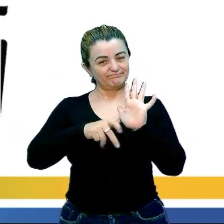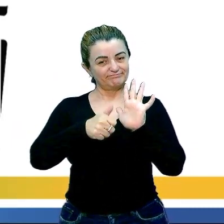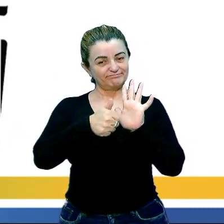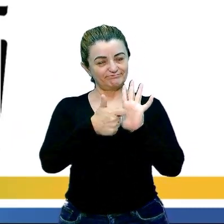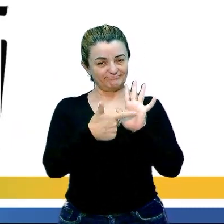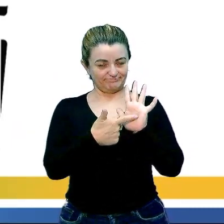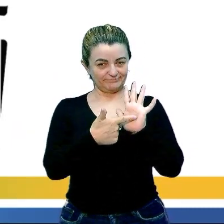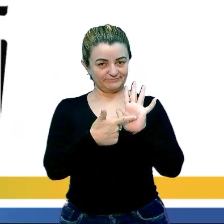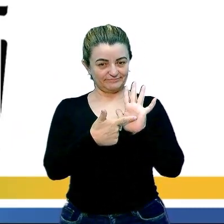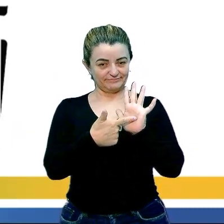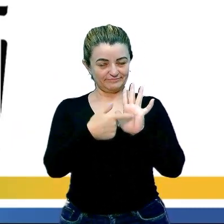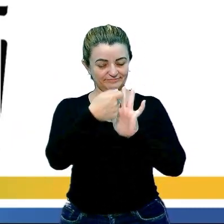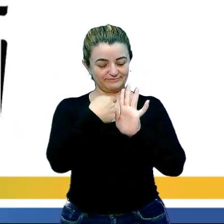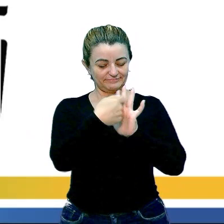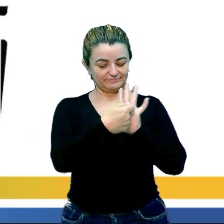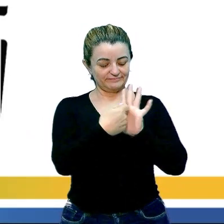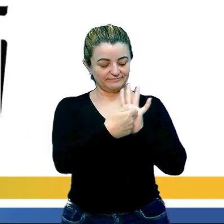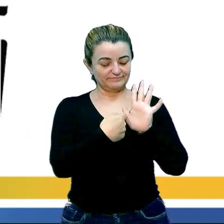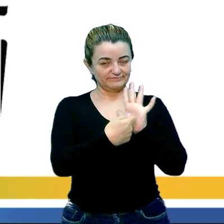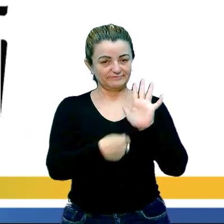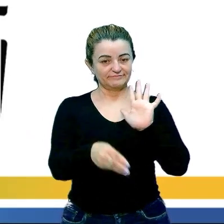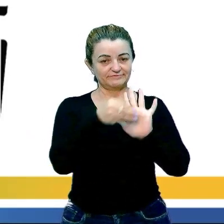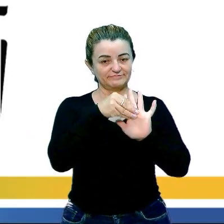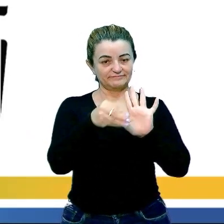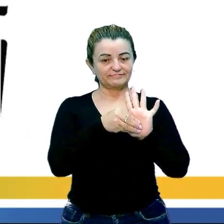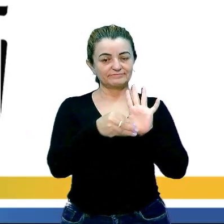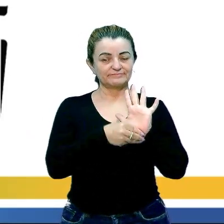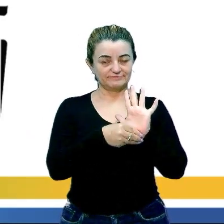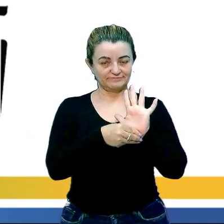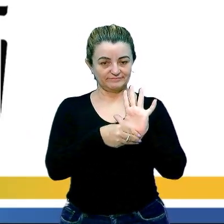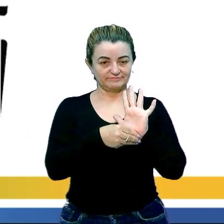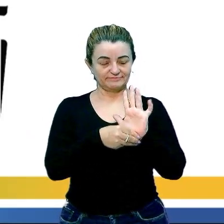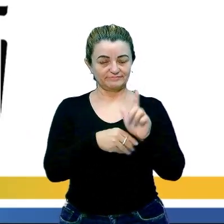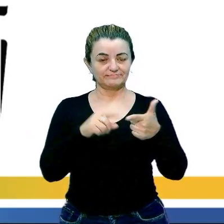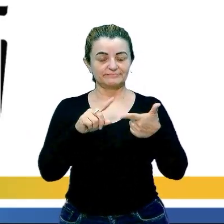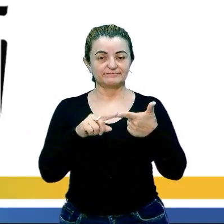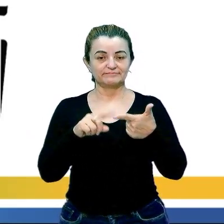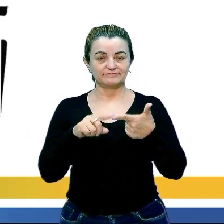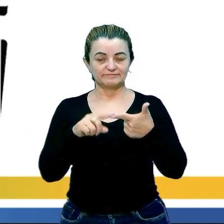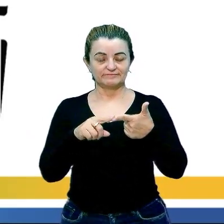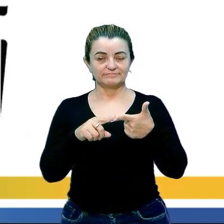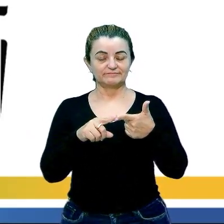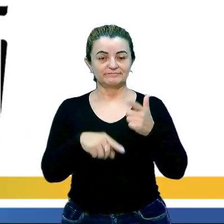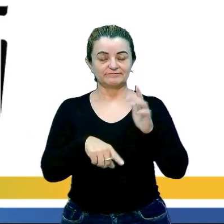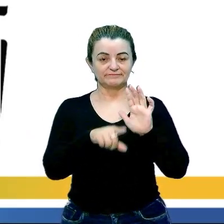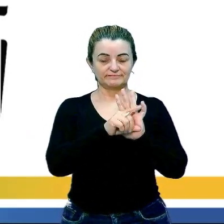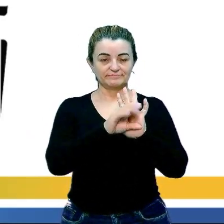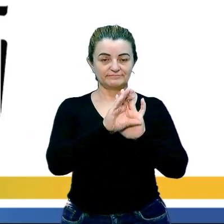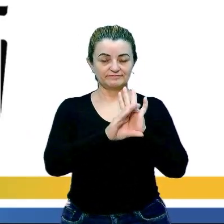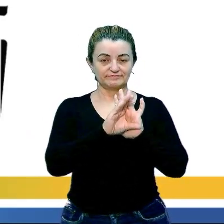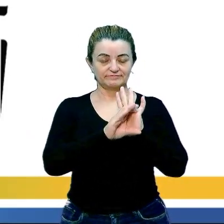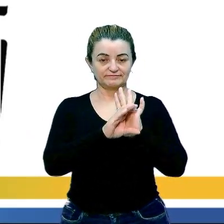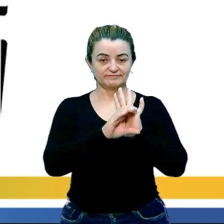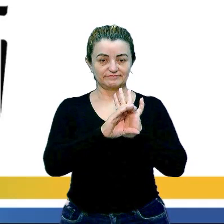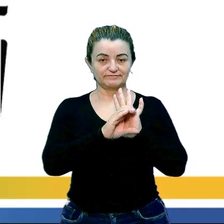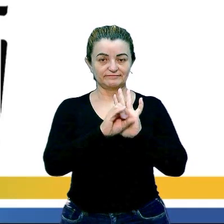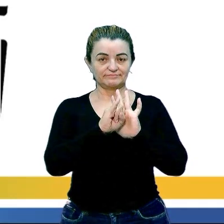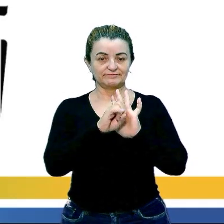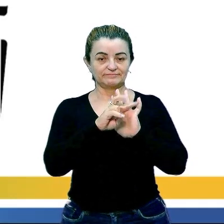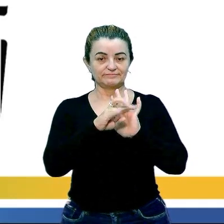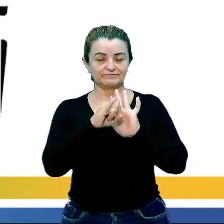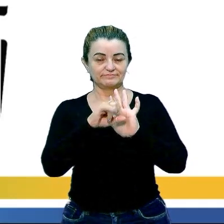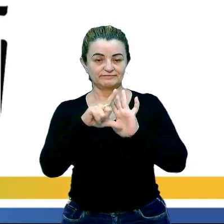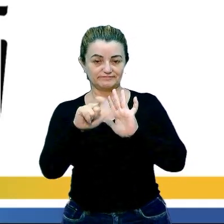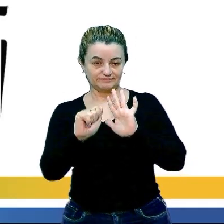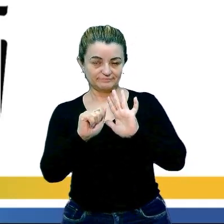as leis escritas, registradas agora. O Código Civil que nós temos hoje, ele é baseado